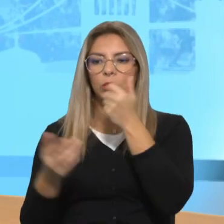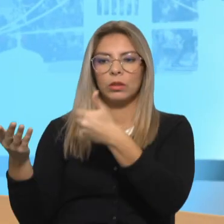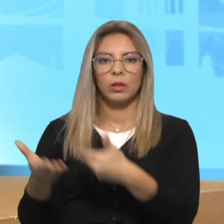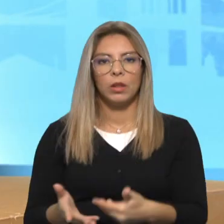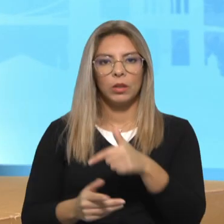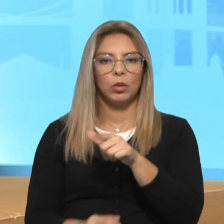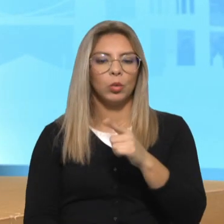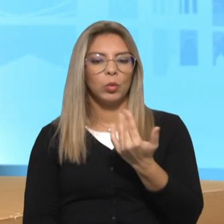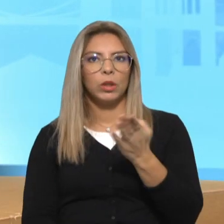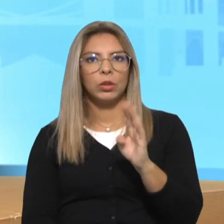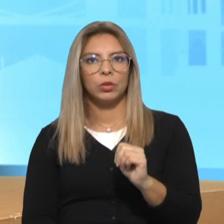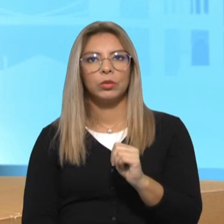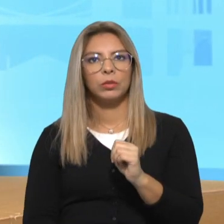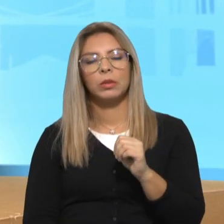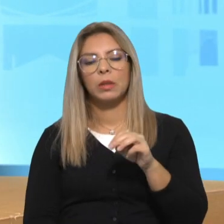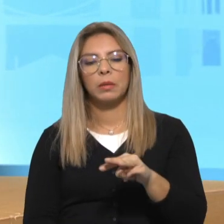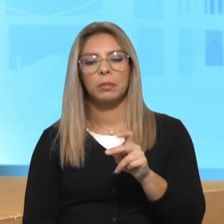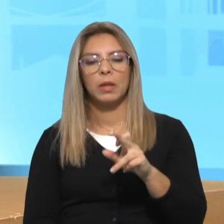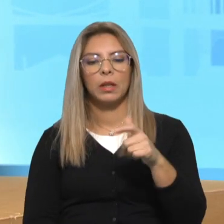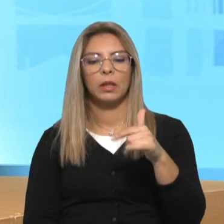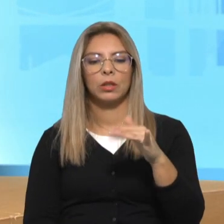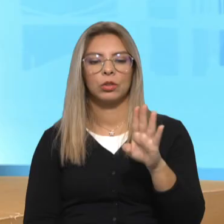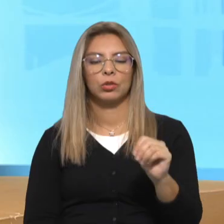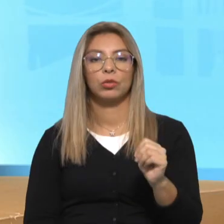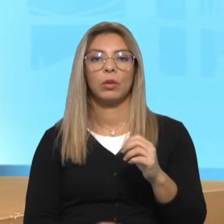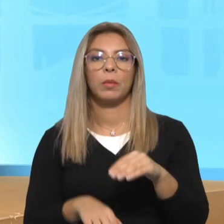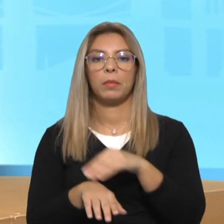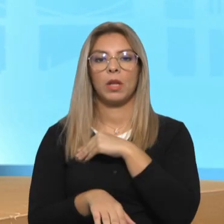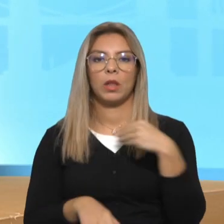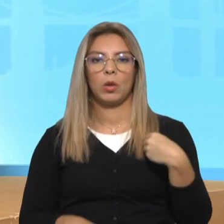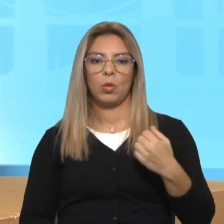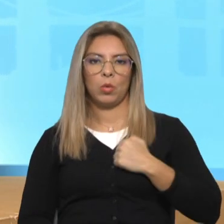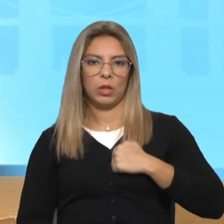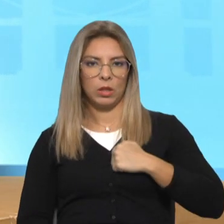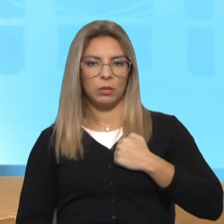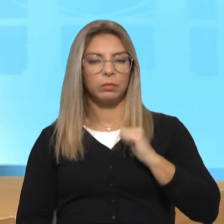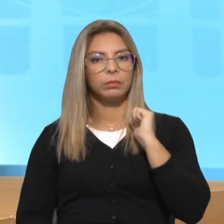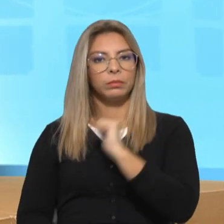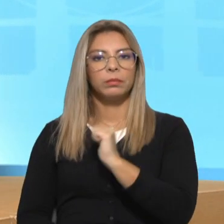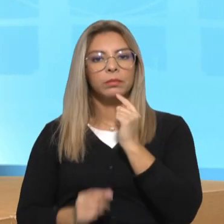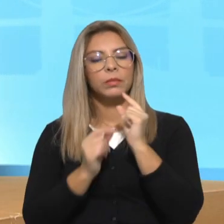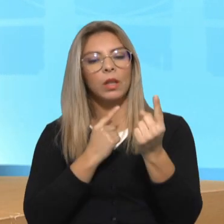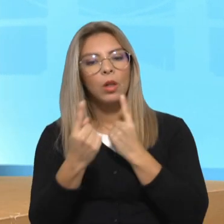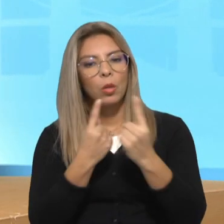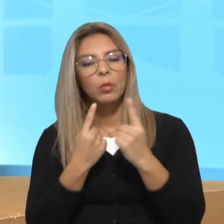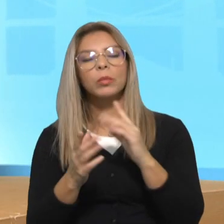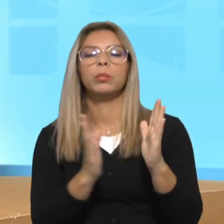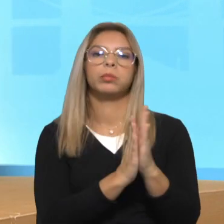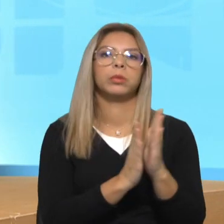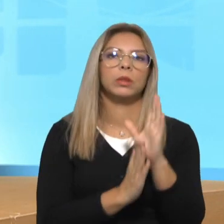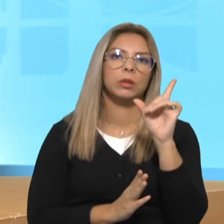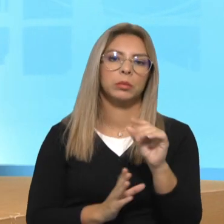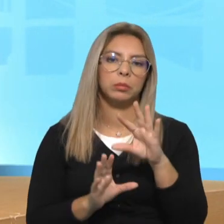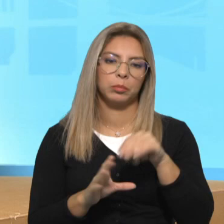hoje, Luís Parente Martins, médico cardiologista, que tem no tema do diálogo entre religiões, nomeadamente entre religiões